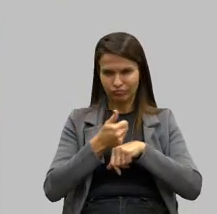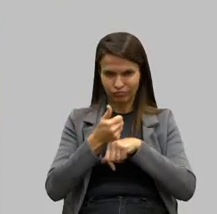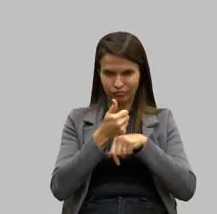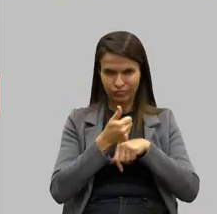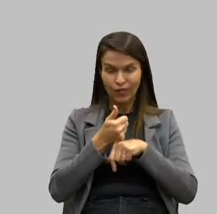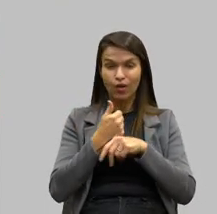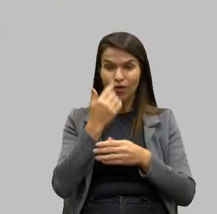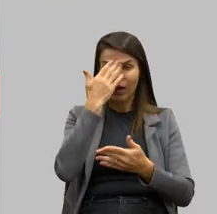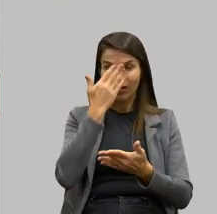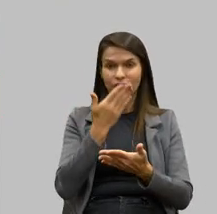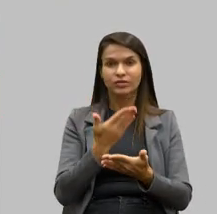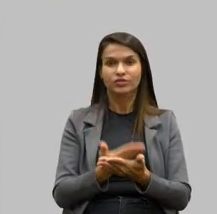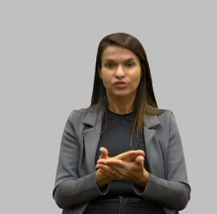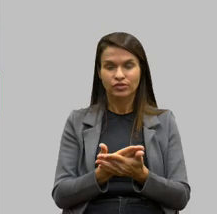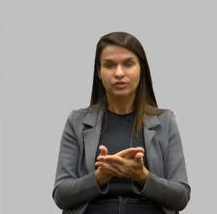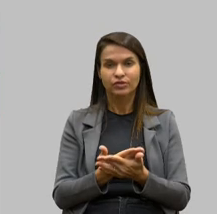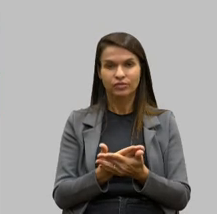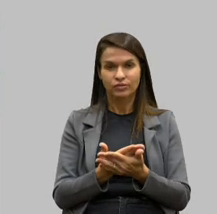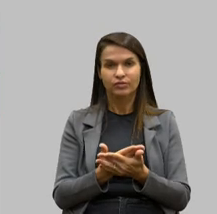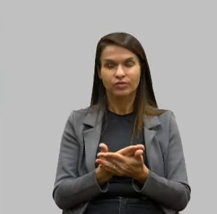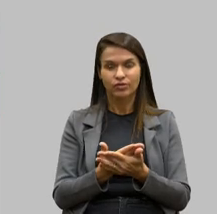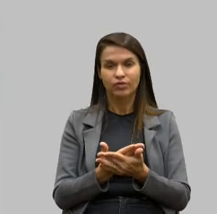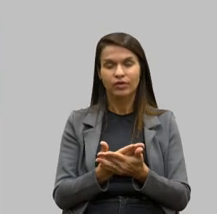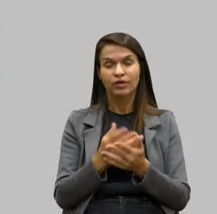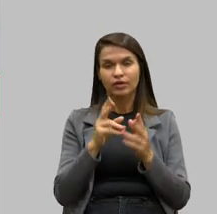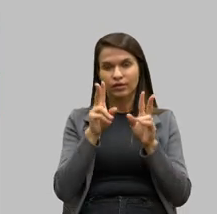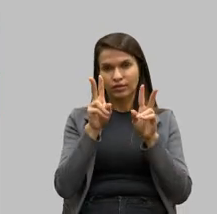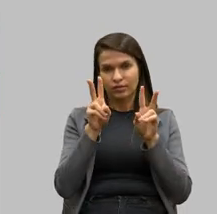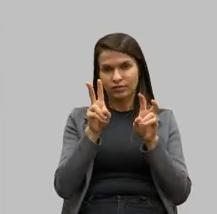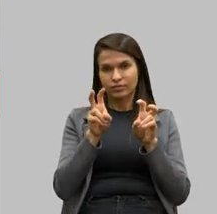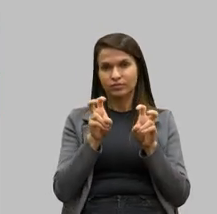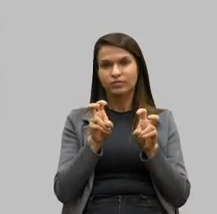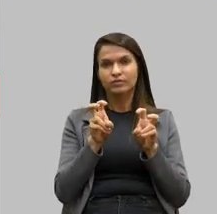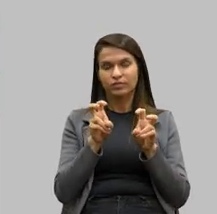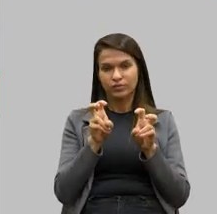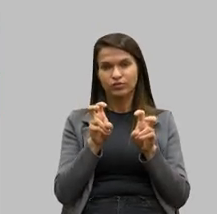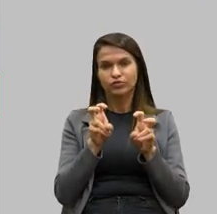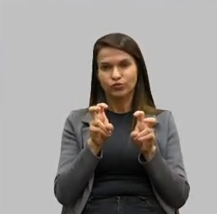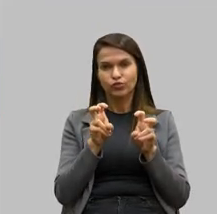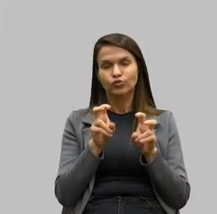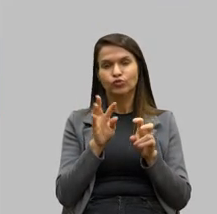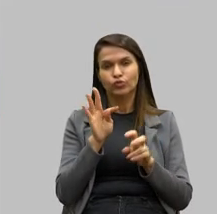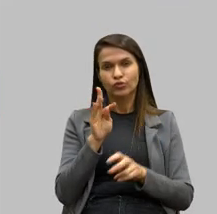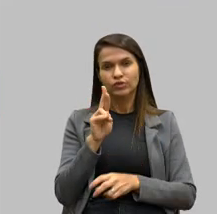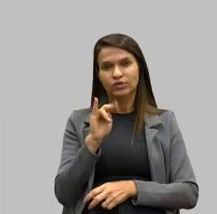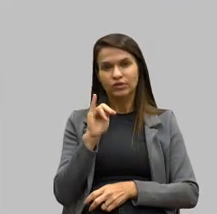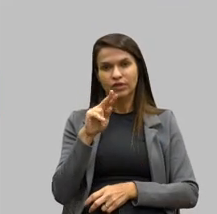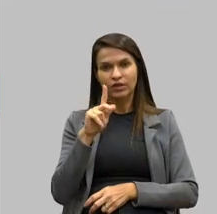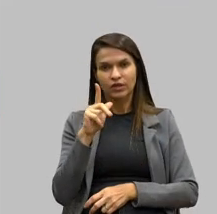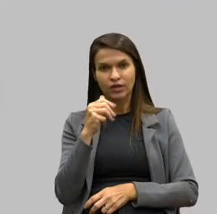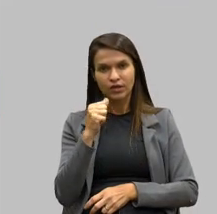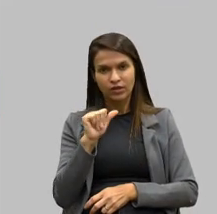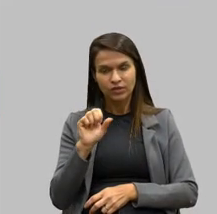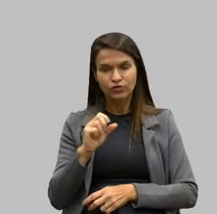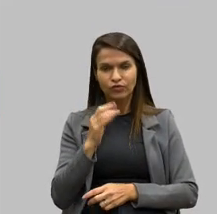muito que esta questão dos trilhos do futuro, nós vamos estarmos avançando cada vez mais